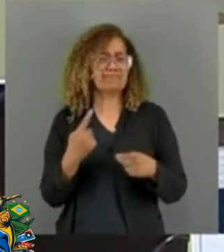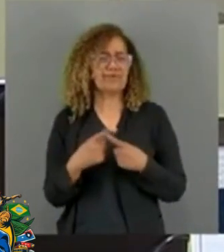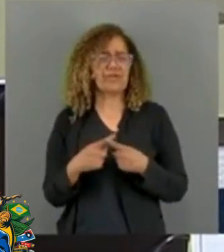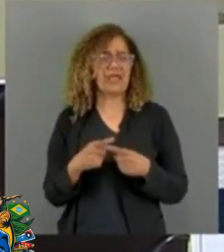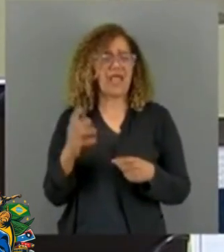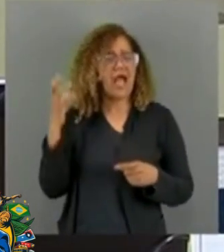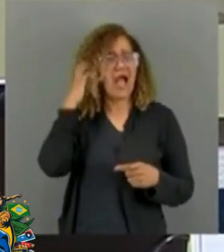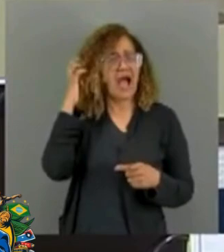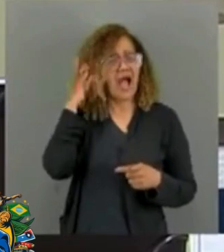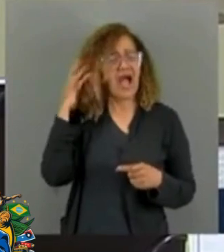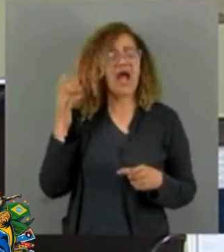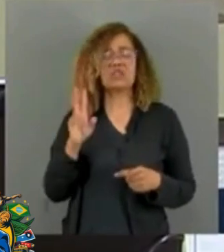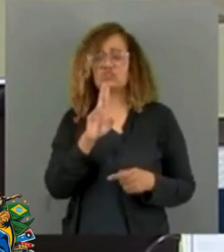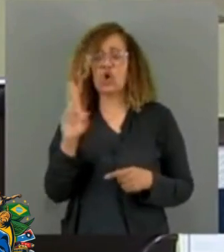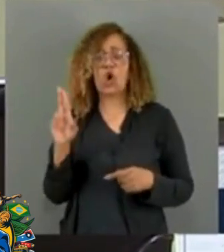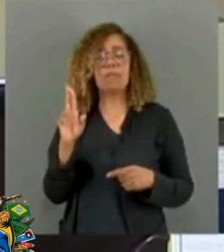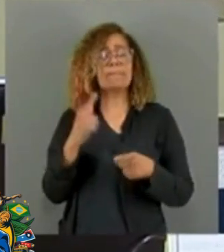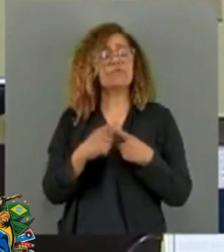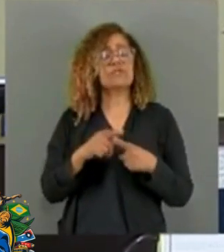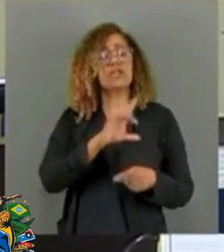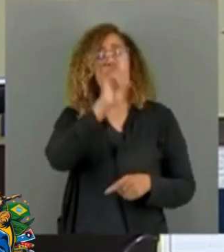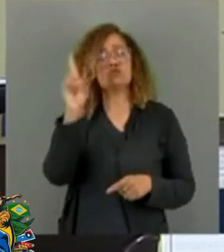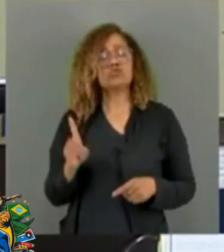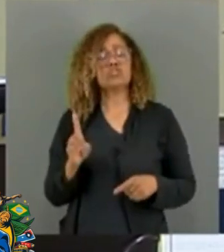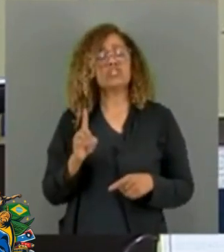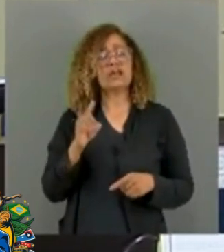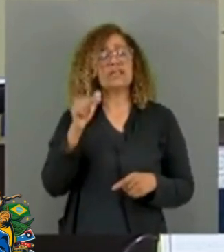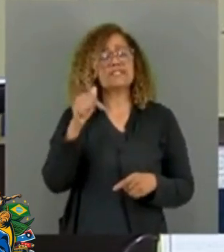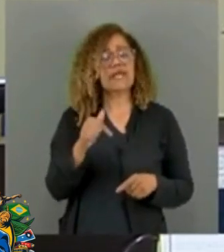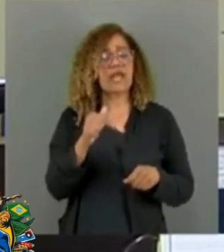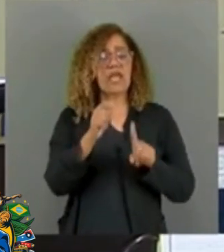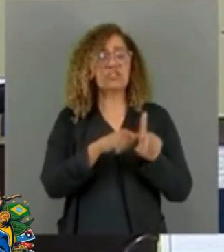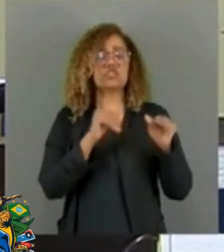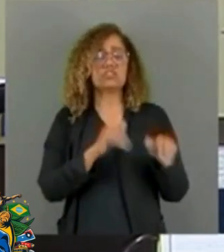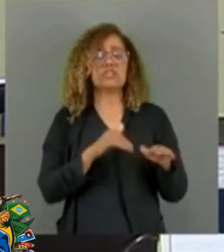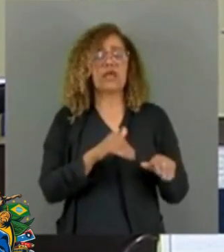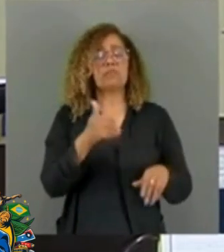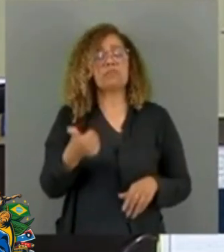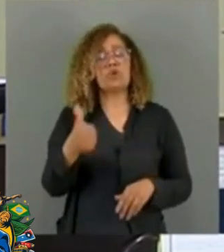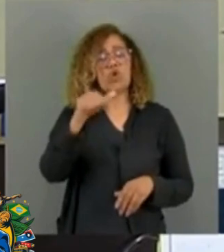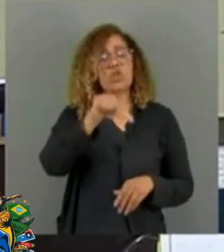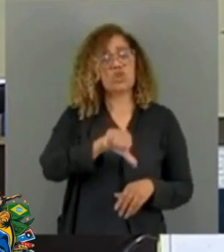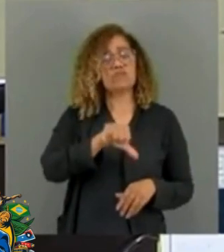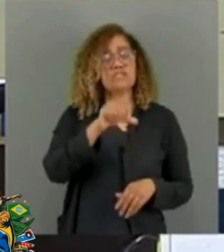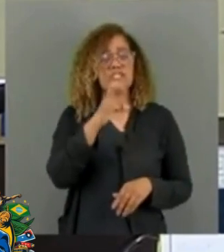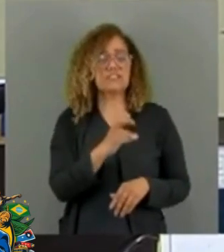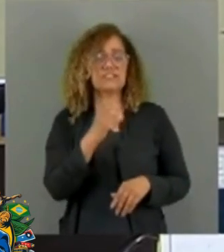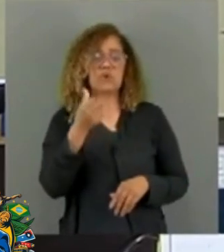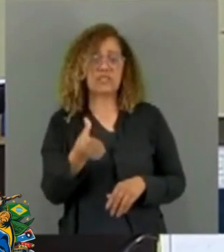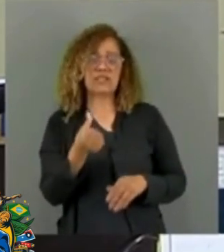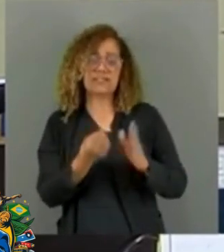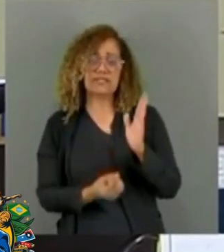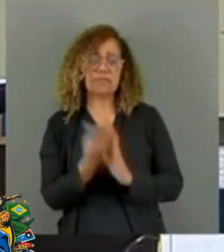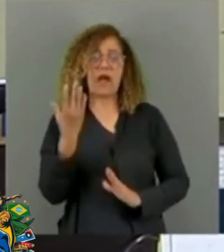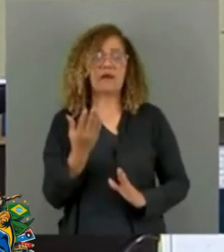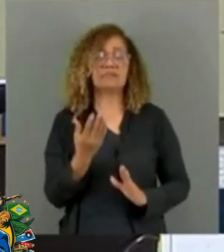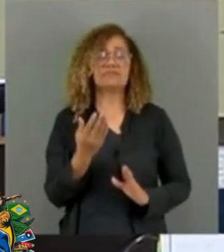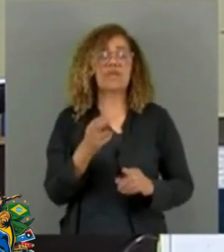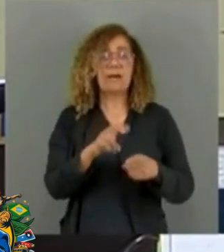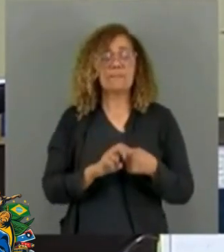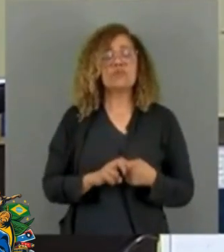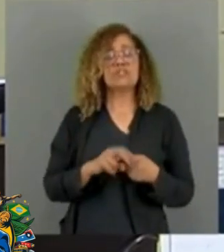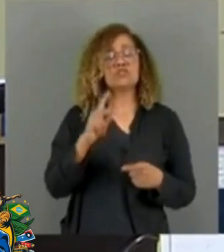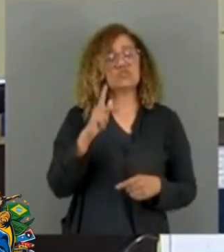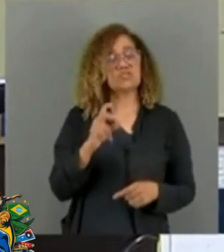nome, Auriverde, porque foi inaugurada no dia 7 de setembro de 1956. O CNPJ Rádio Auriverde de